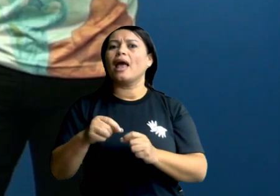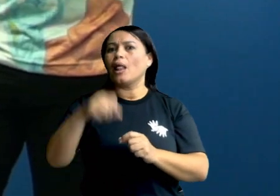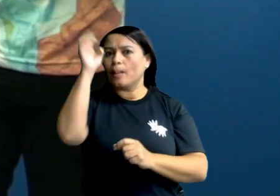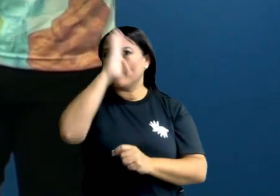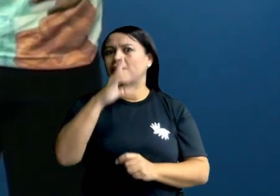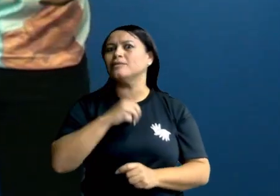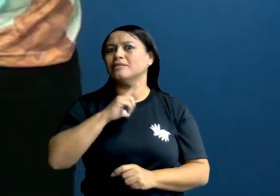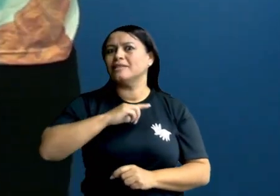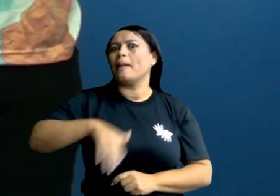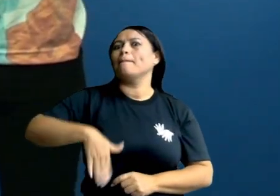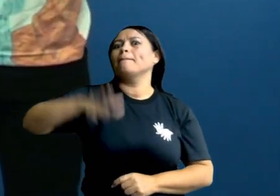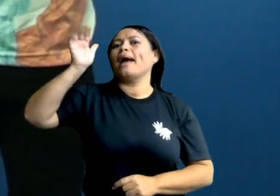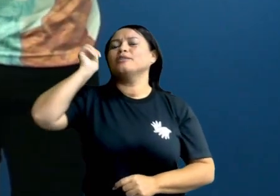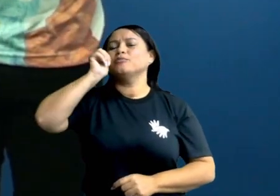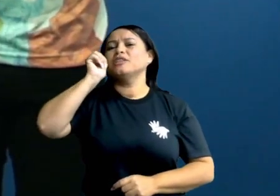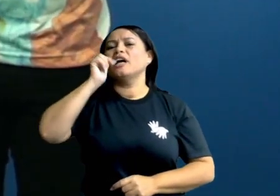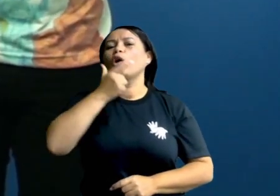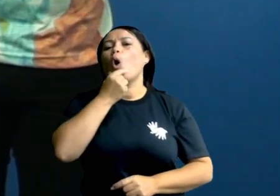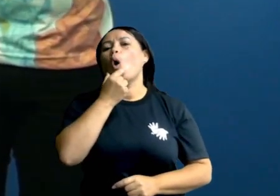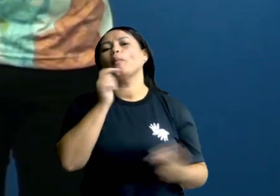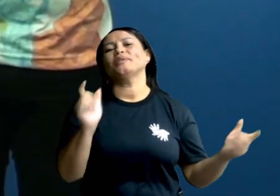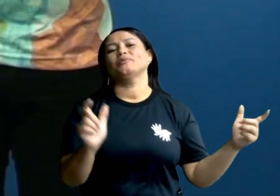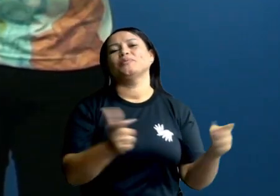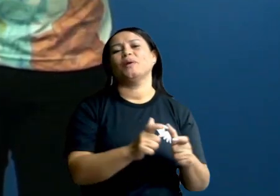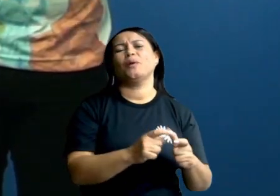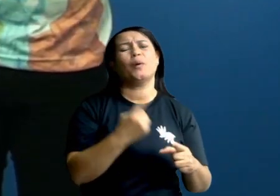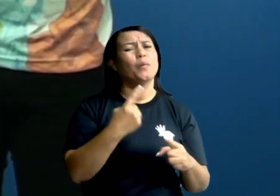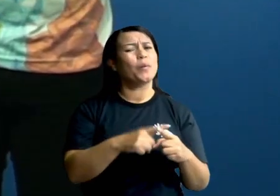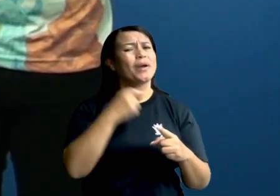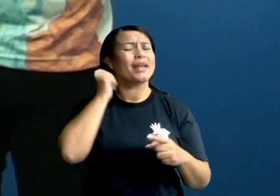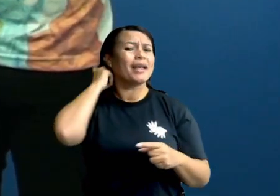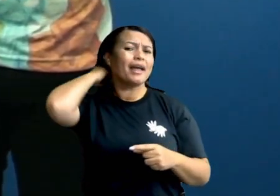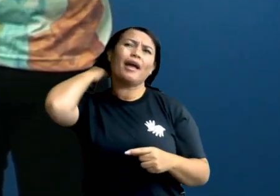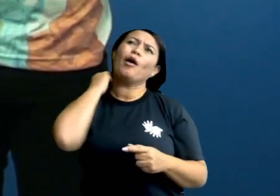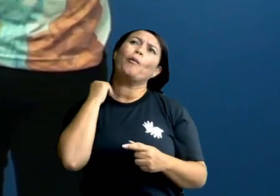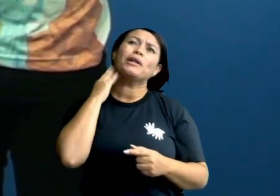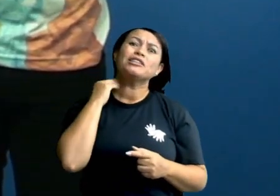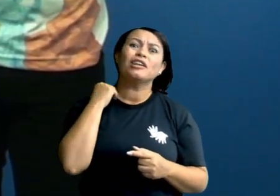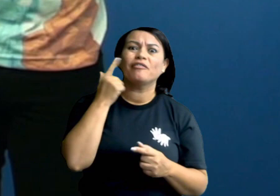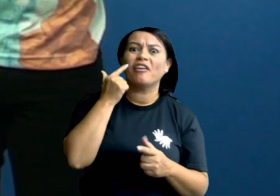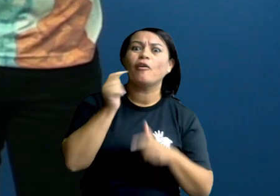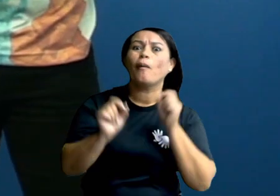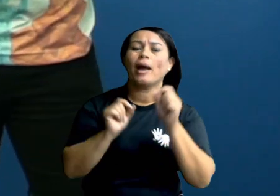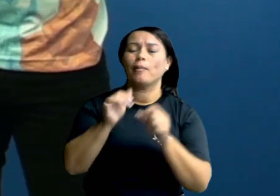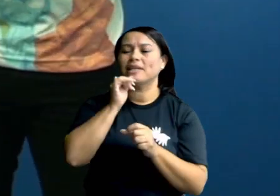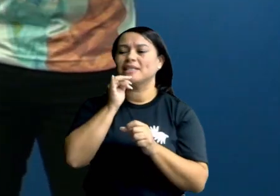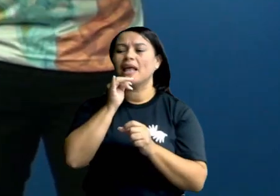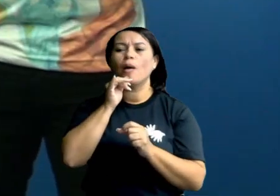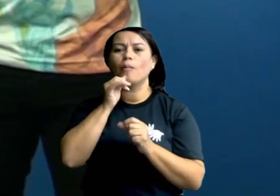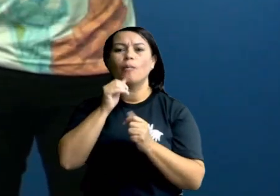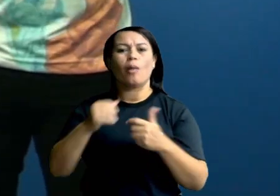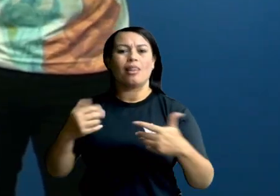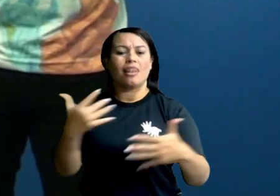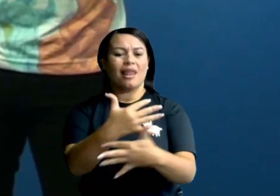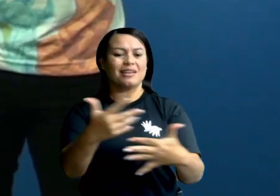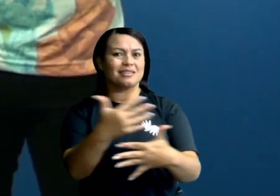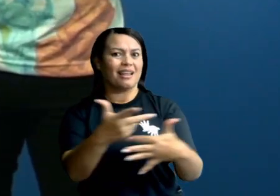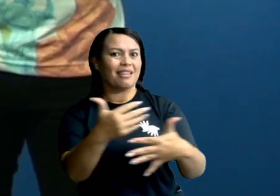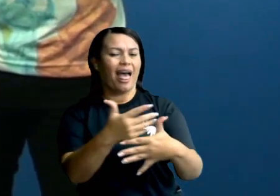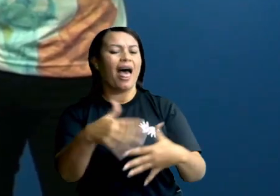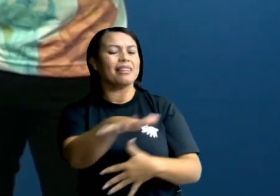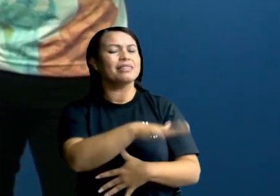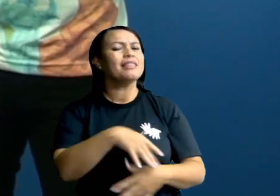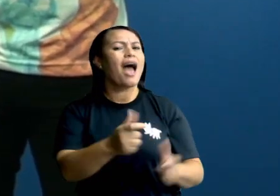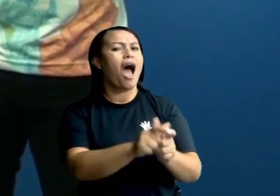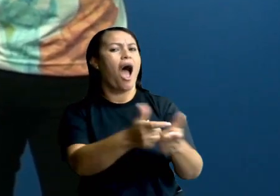que homens. Essa diferença ainda se torna maior quando a gente vai falar de grandes centros urbanos, grandes cidades, né? Então, as grandes cidades,